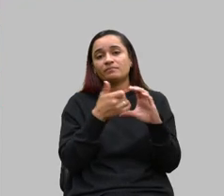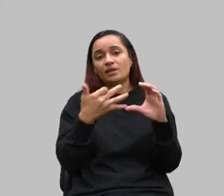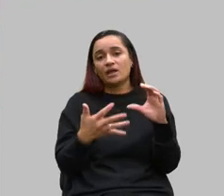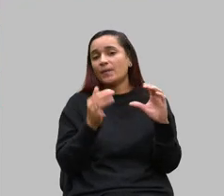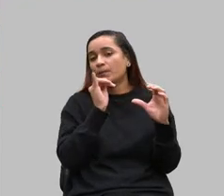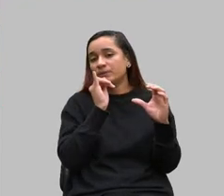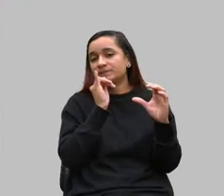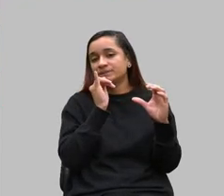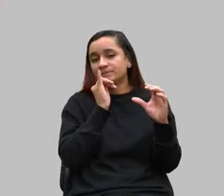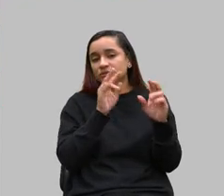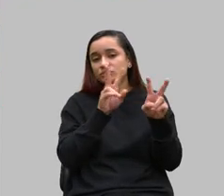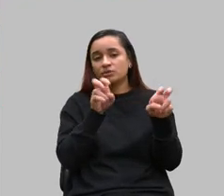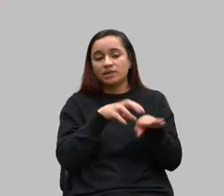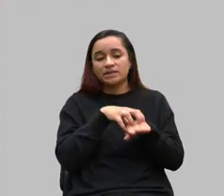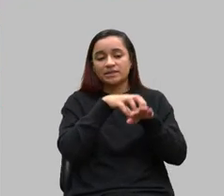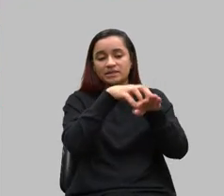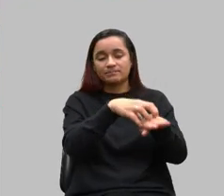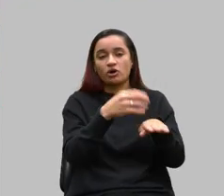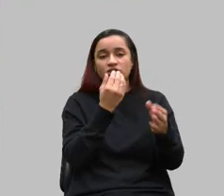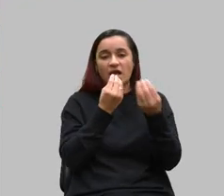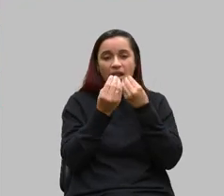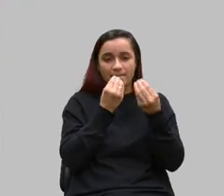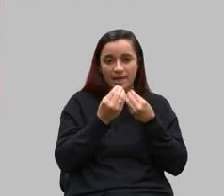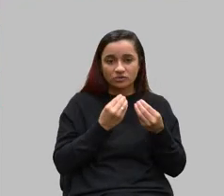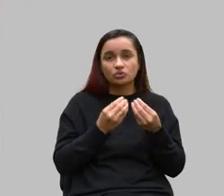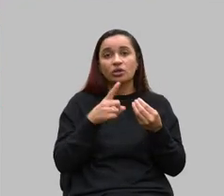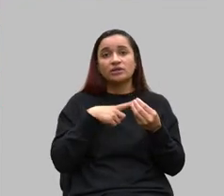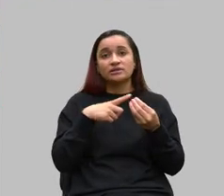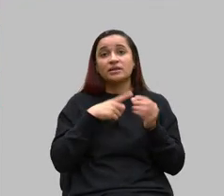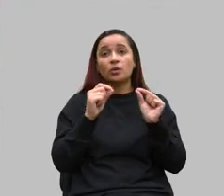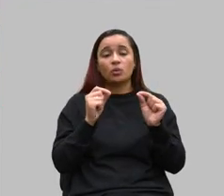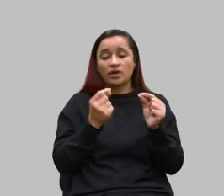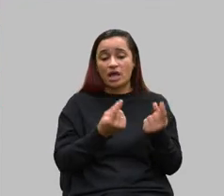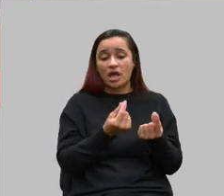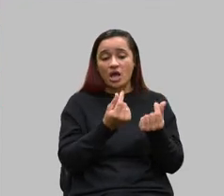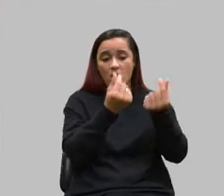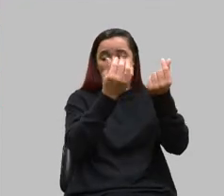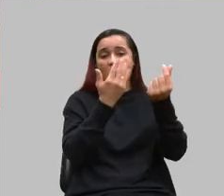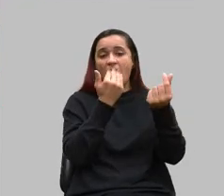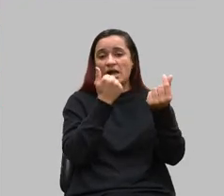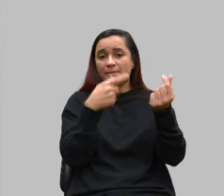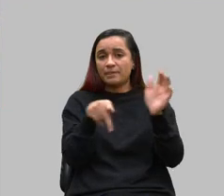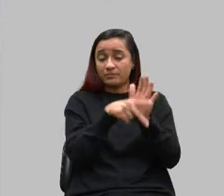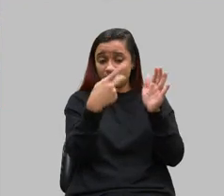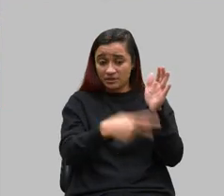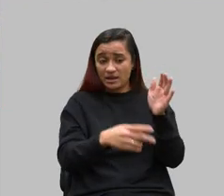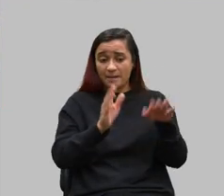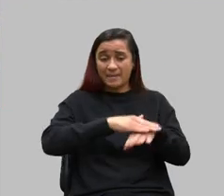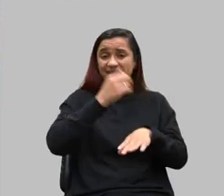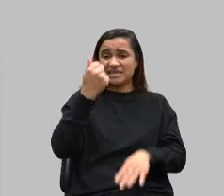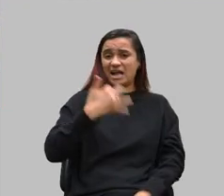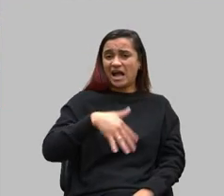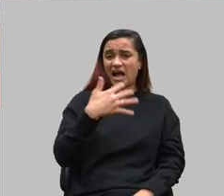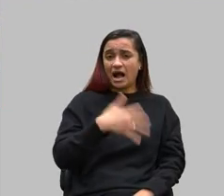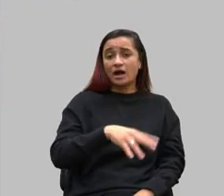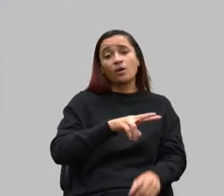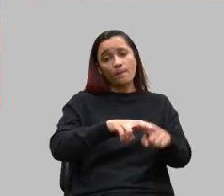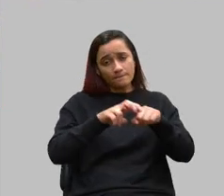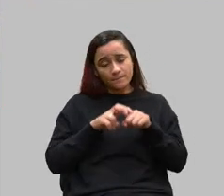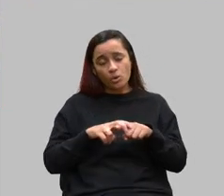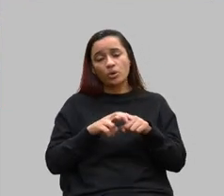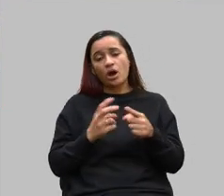da do transporte de alimentos nós temos uma refeição muito mais cara na mesa do brasileiro por conta de um custo Logístico